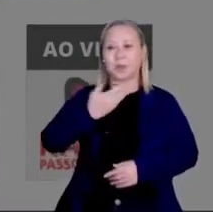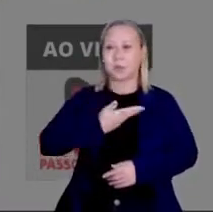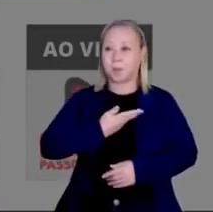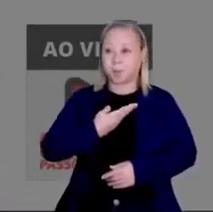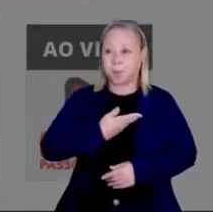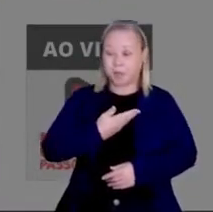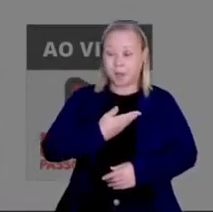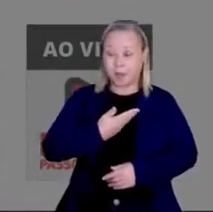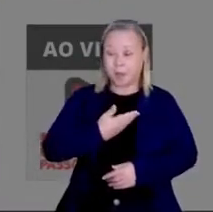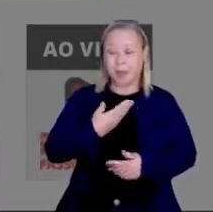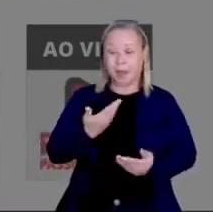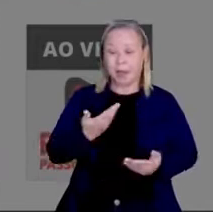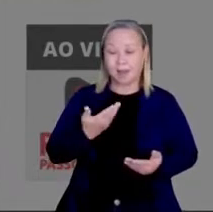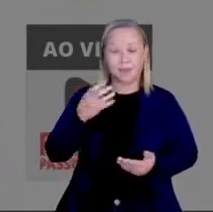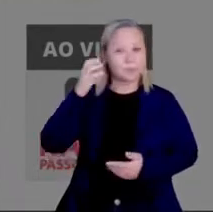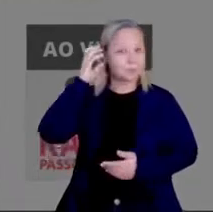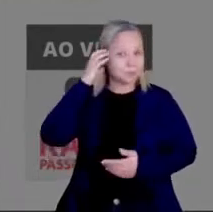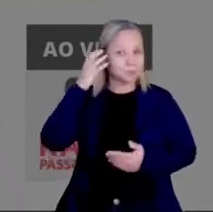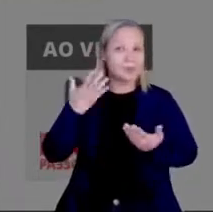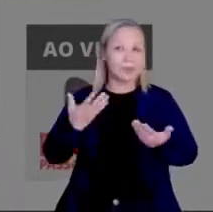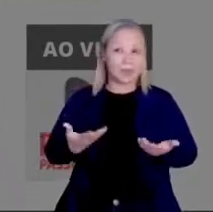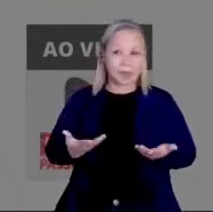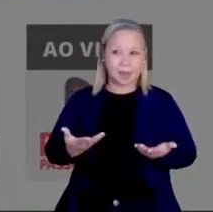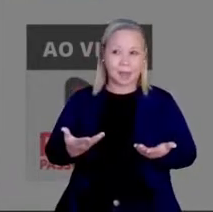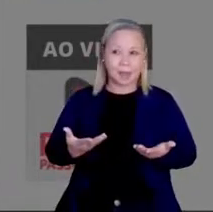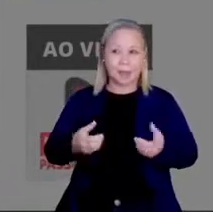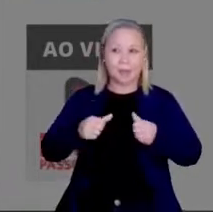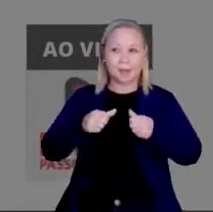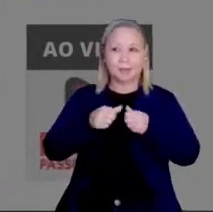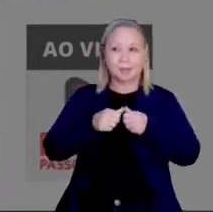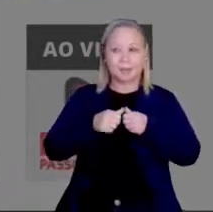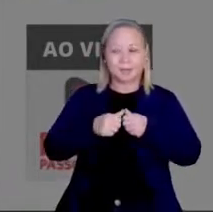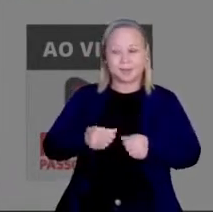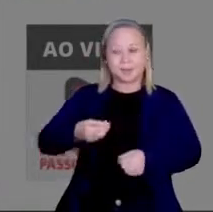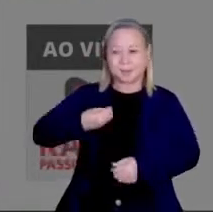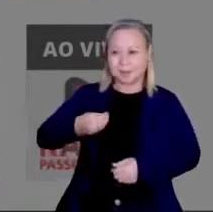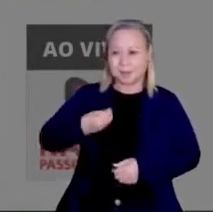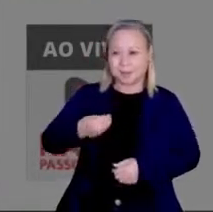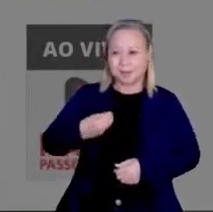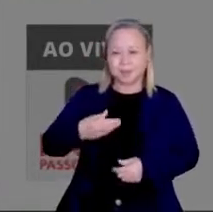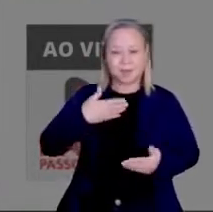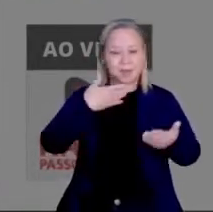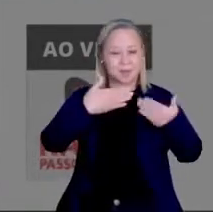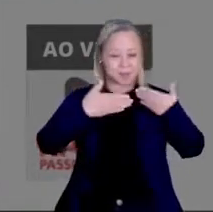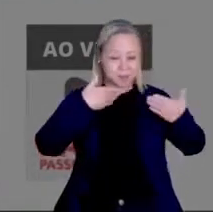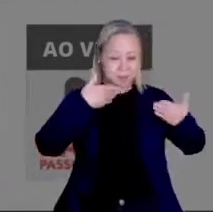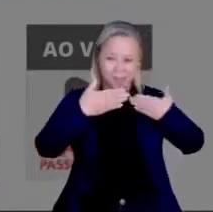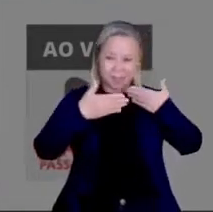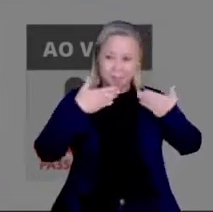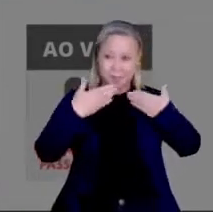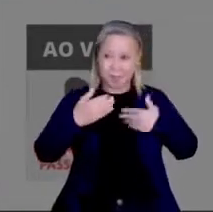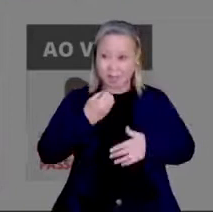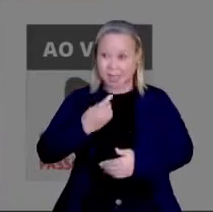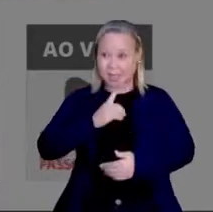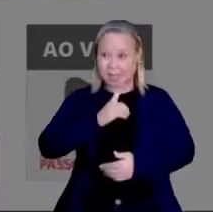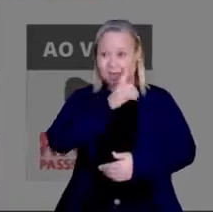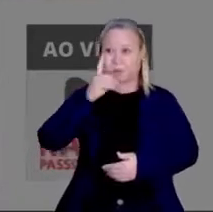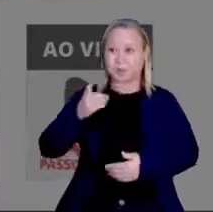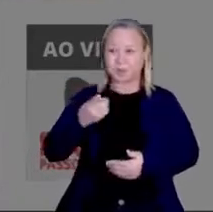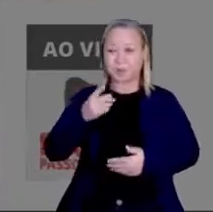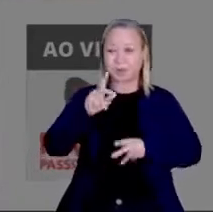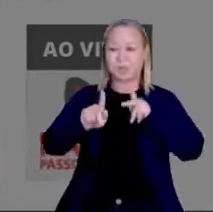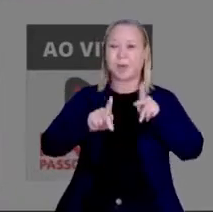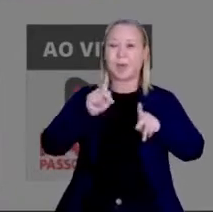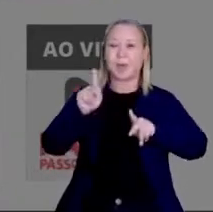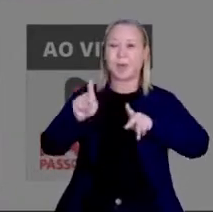Mário Juarez, se solidarizasse mais uma vez com o povo de Petrópolis, que está vivendo uma situação muito difícil. E